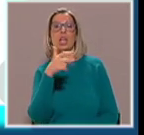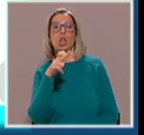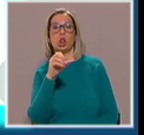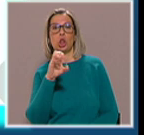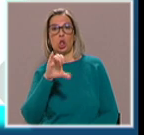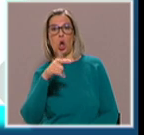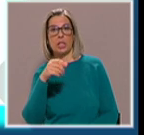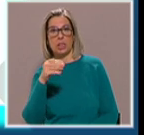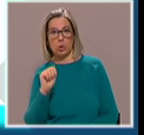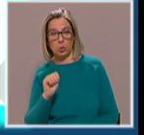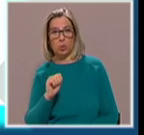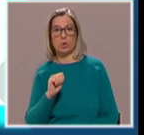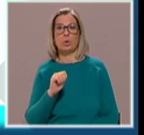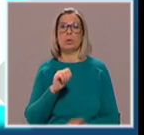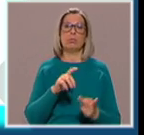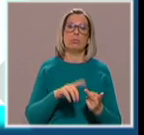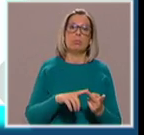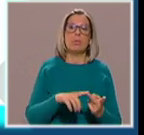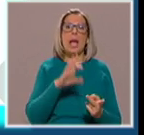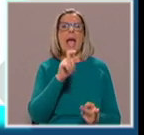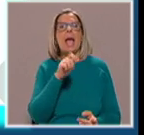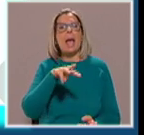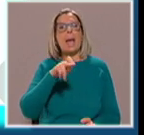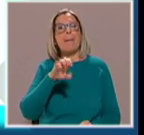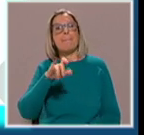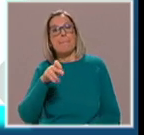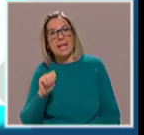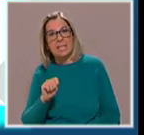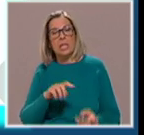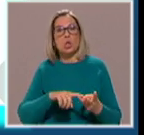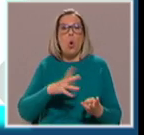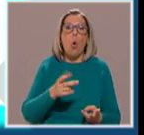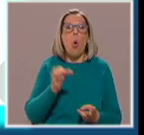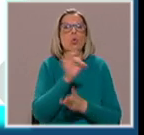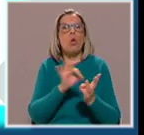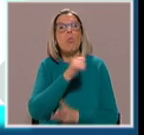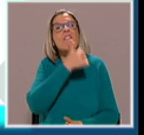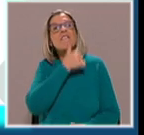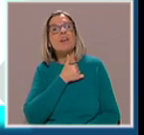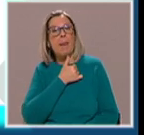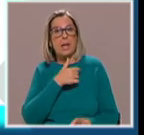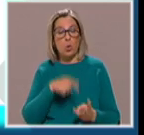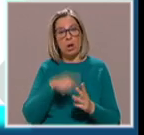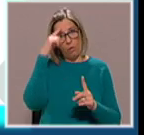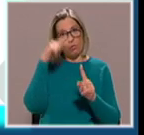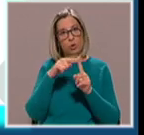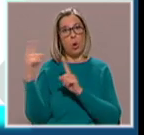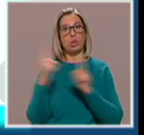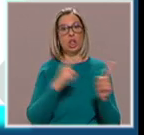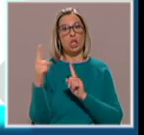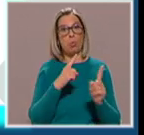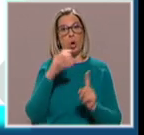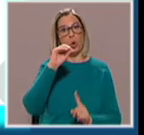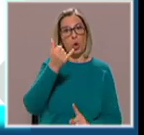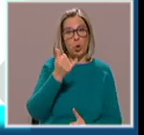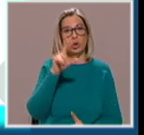Podemos chamá-los de eritrócitos, hemácias ou glóbulos vermelhos. Têm a função de transportar o oxigênio e parte do